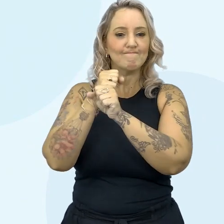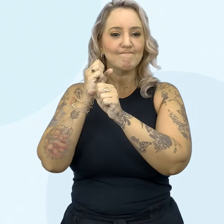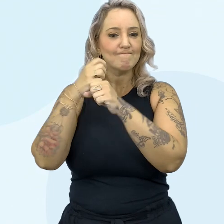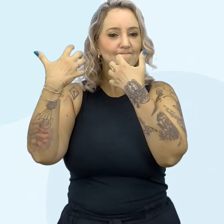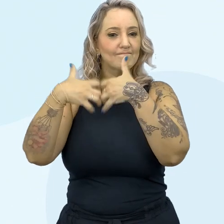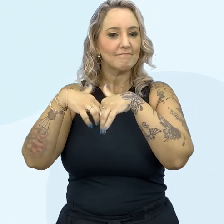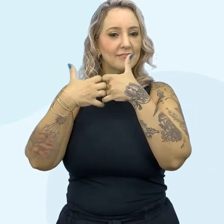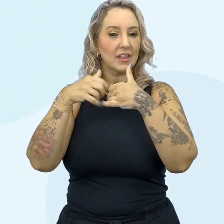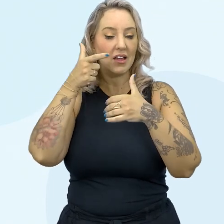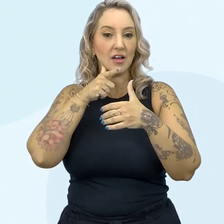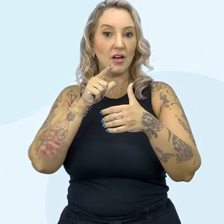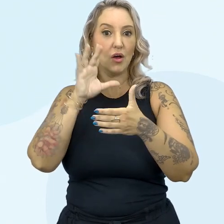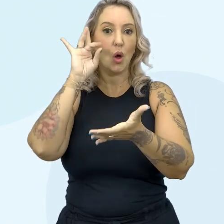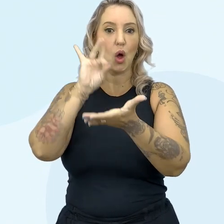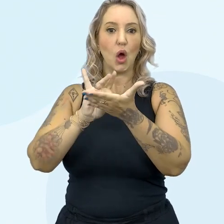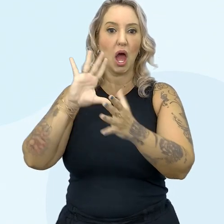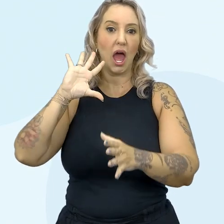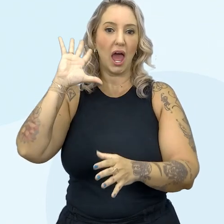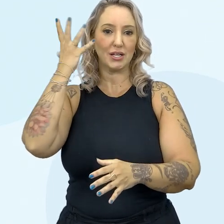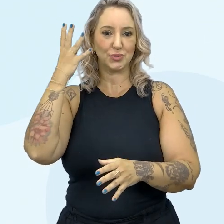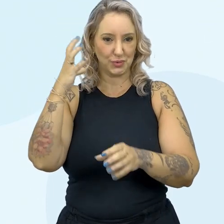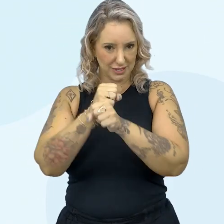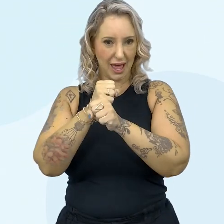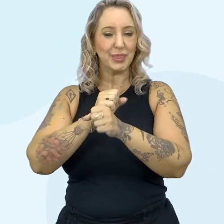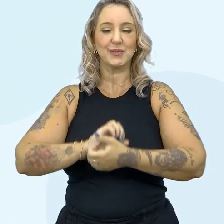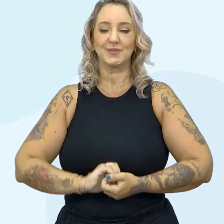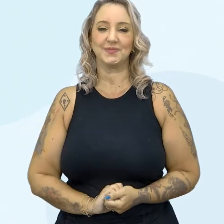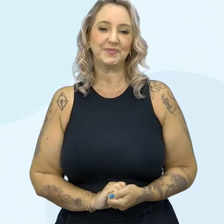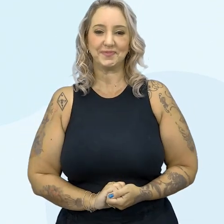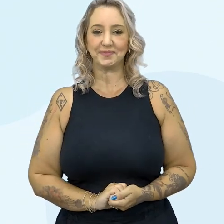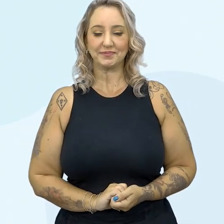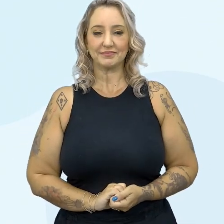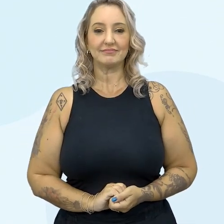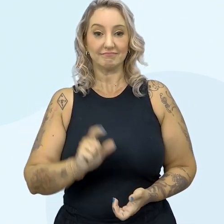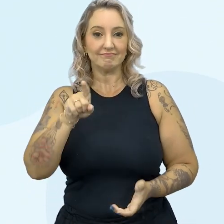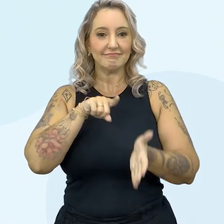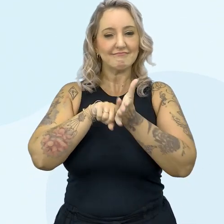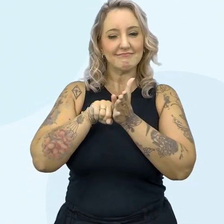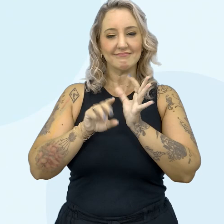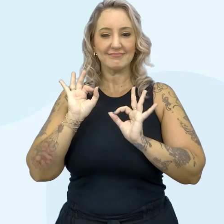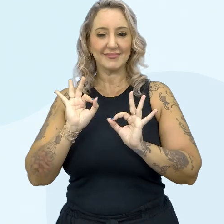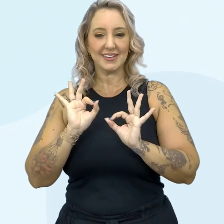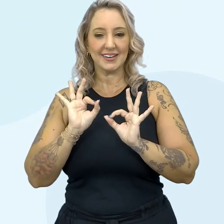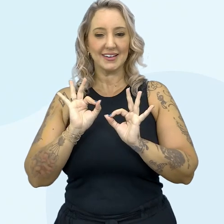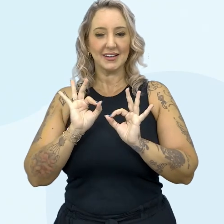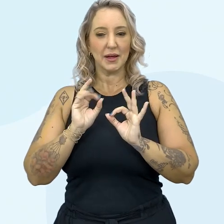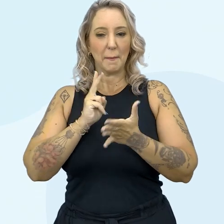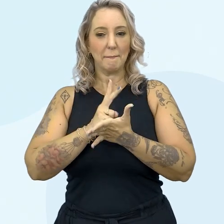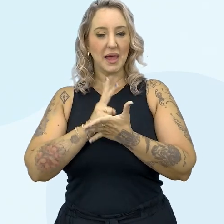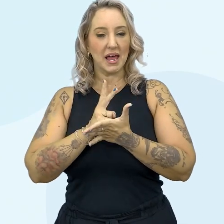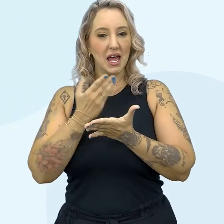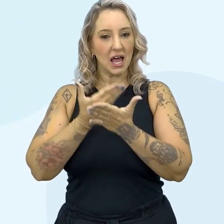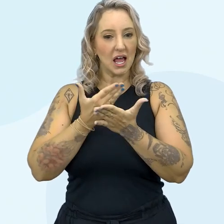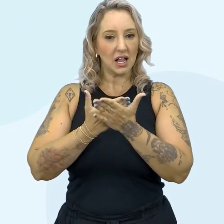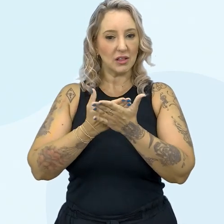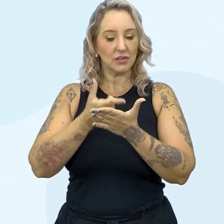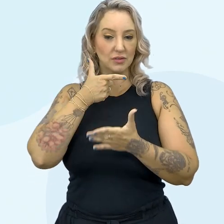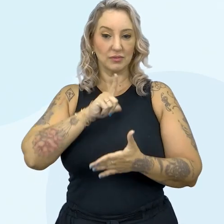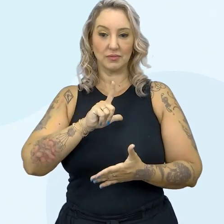naquele valor, né? Então, é bem... é a pesquisa científica mesmo ali que o estudante vai